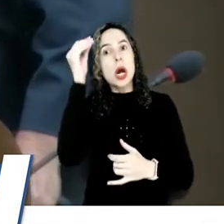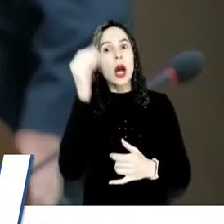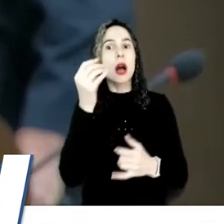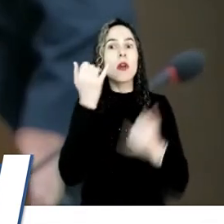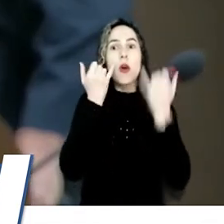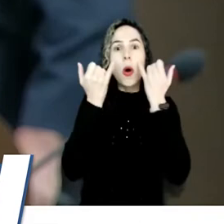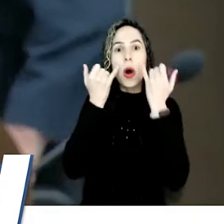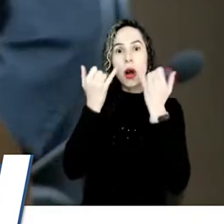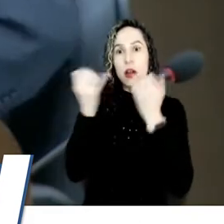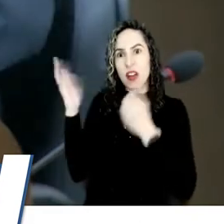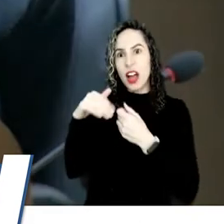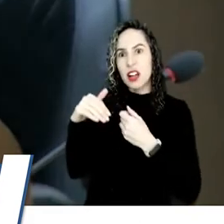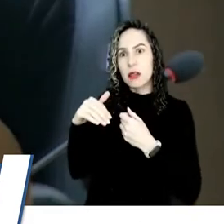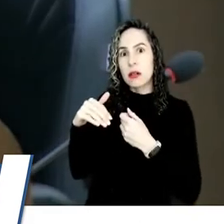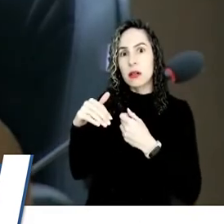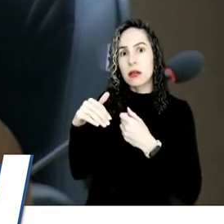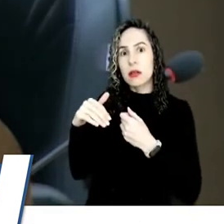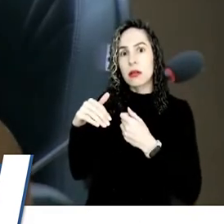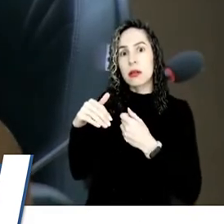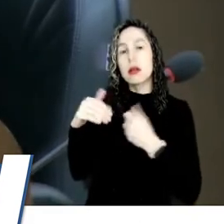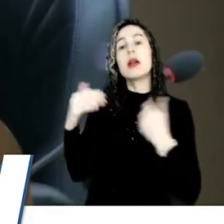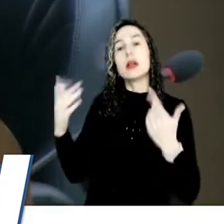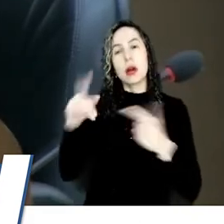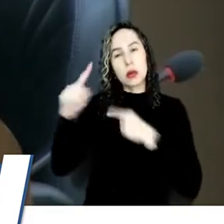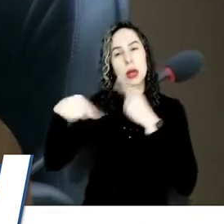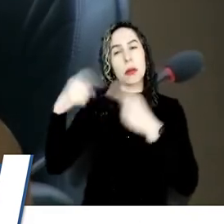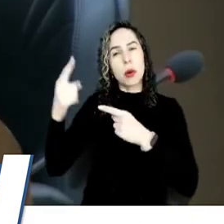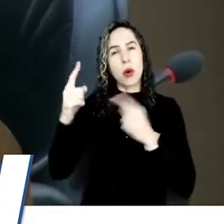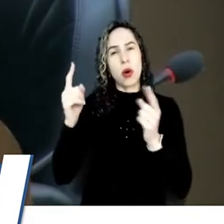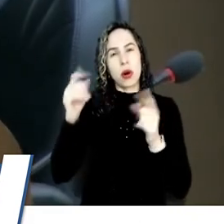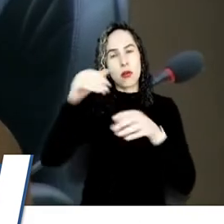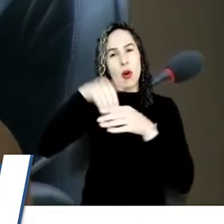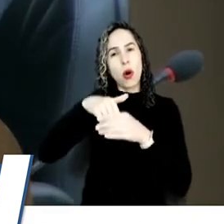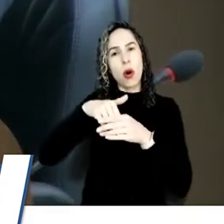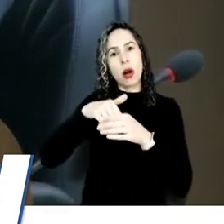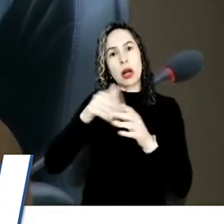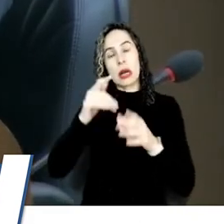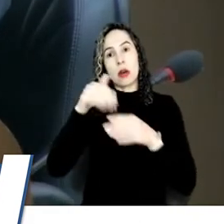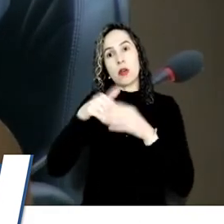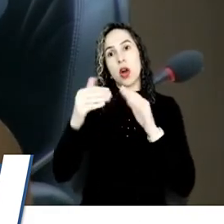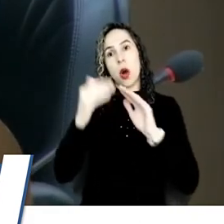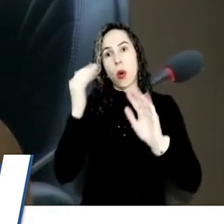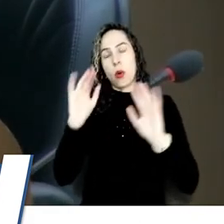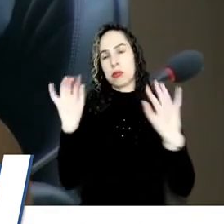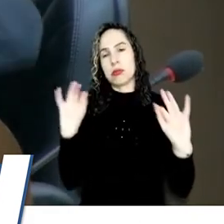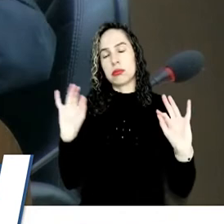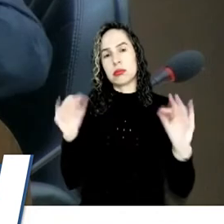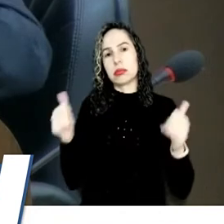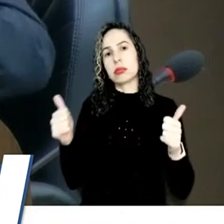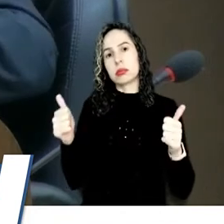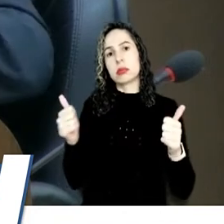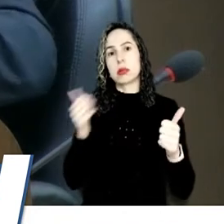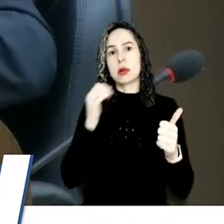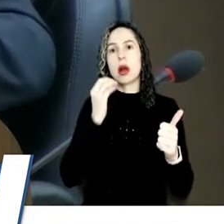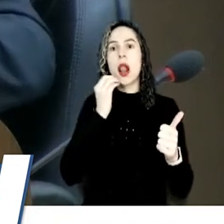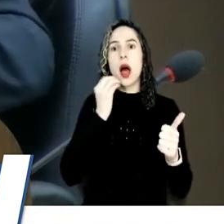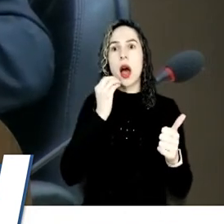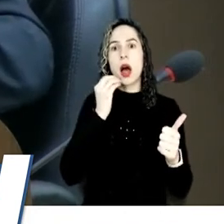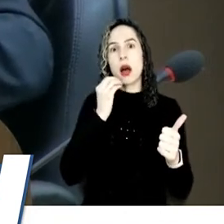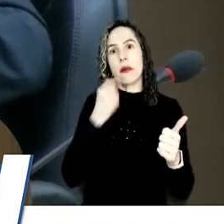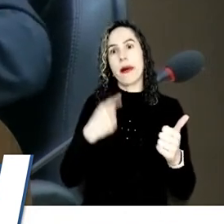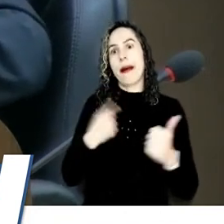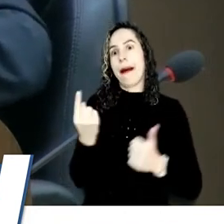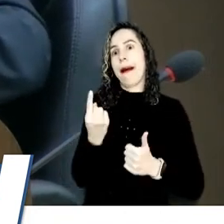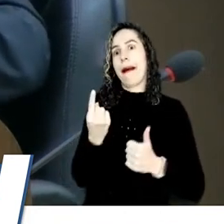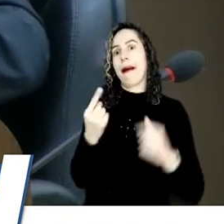informações. Veio as informações? Então, que depois, mesmo que já tenha votado, eu não ia votar contra mesmo. Não vou remar contra